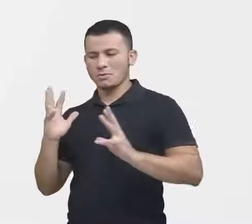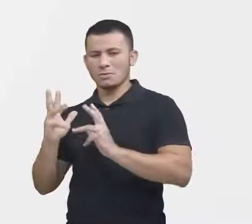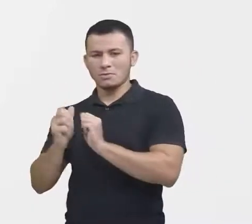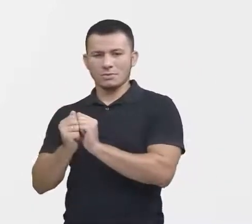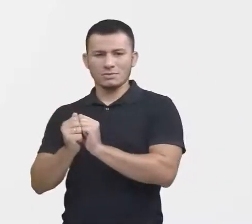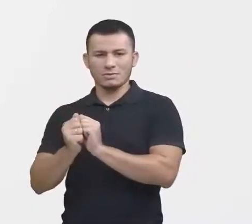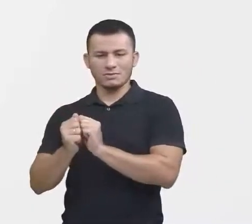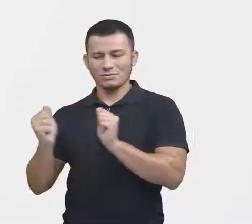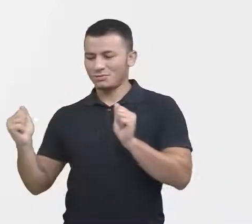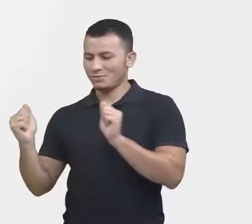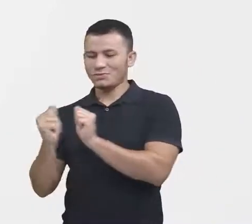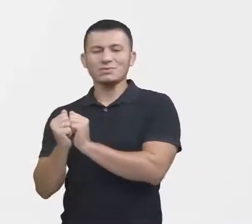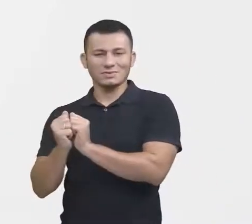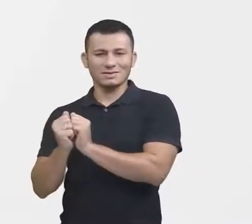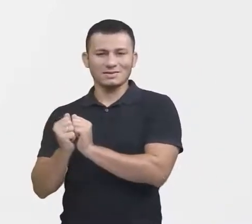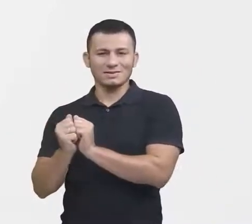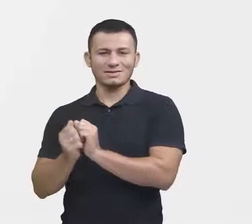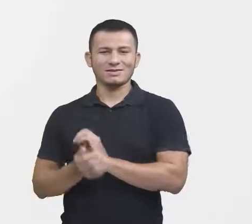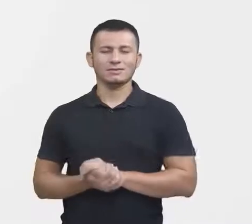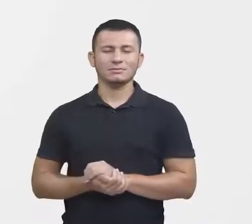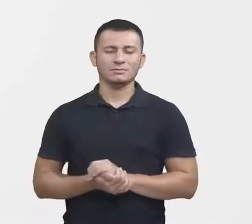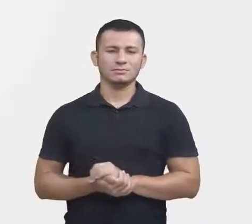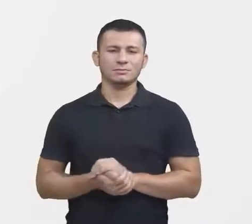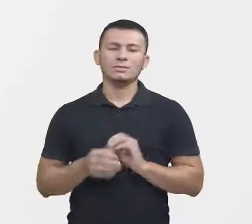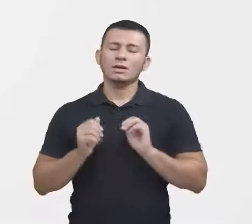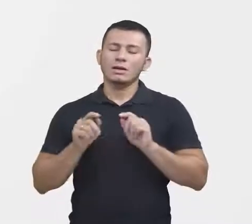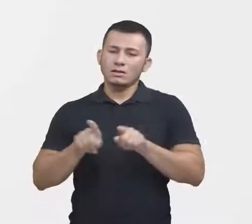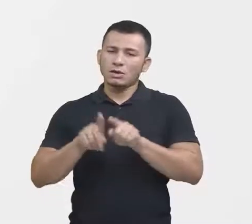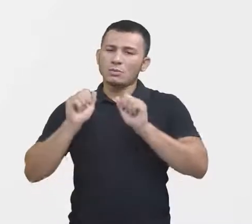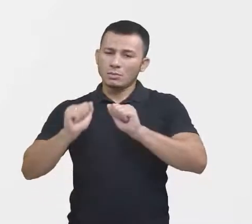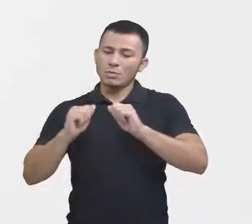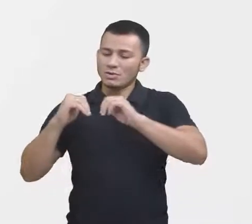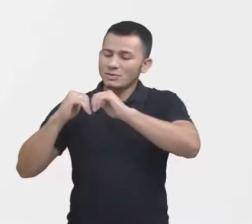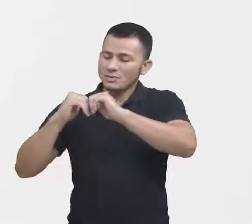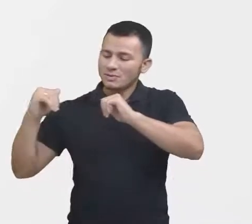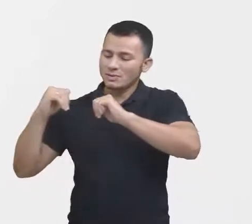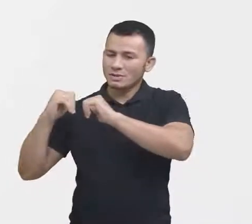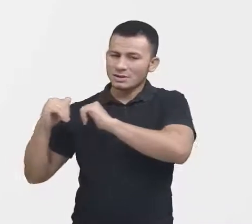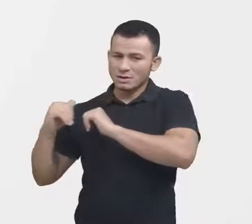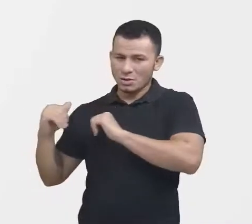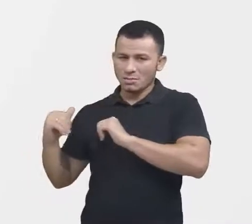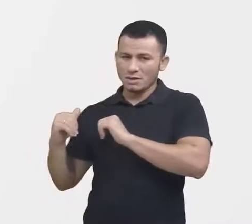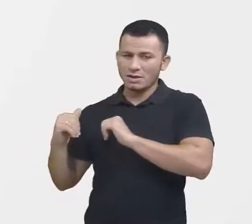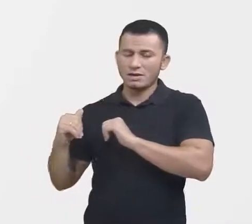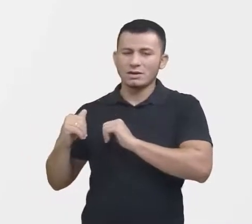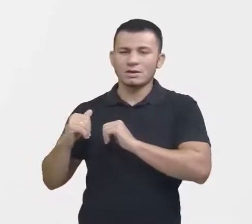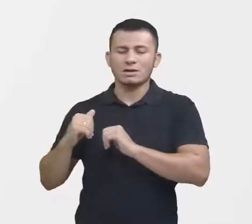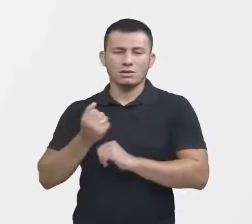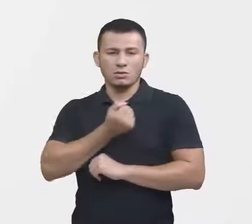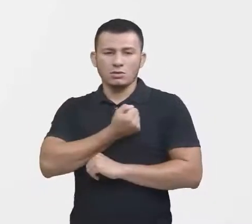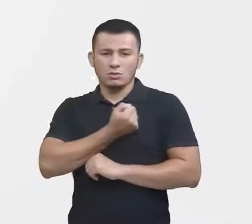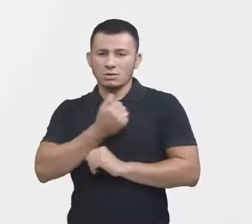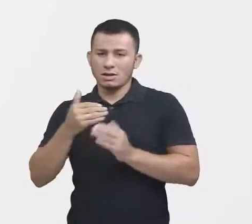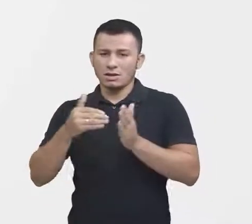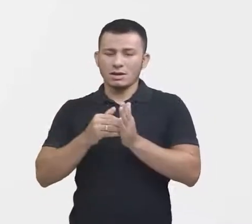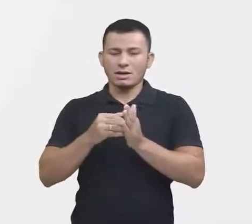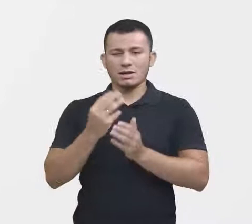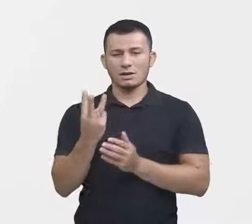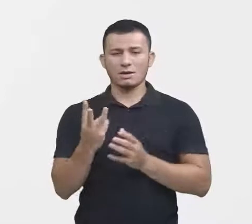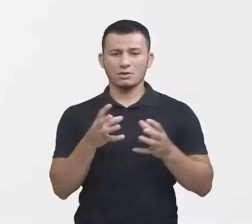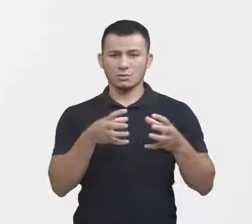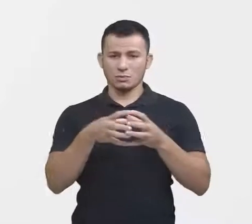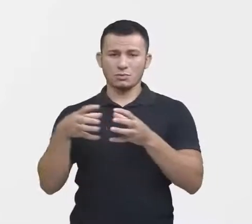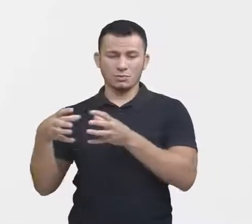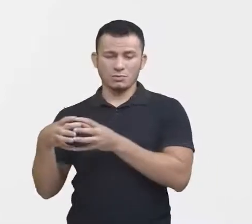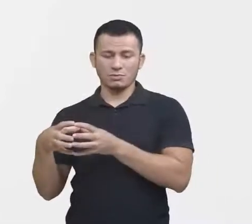concurso e também eu decomponho decompor números naturais até três ordens